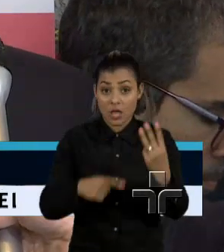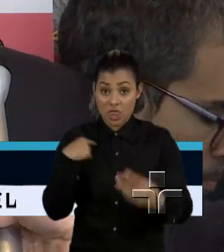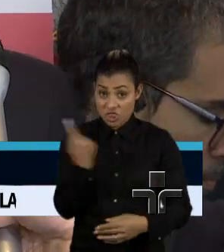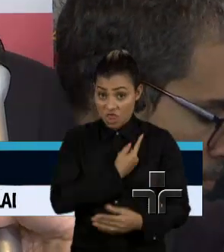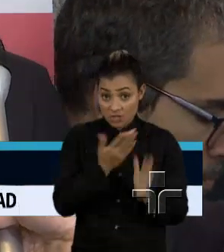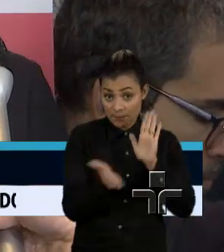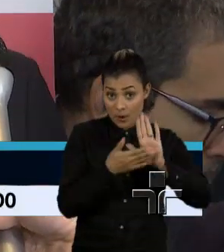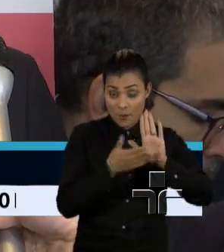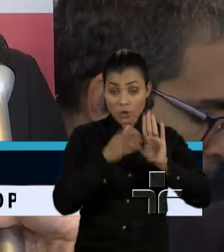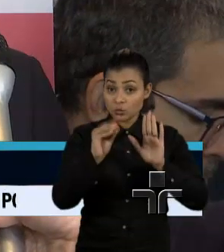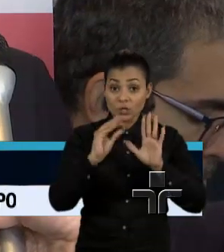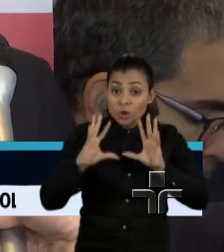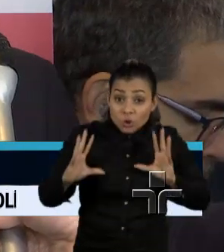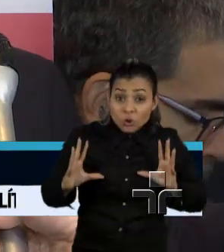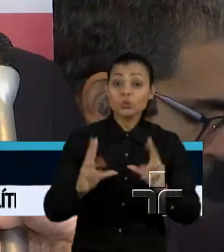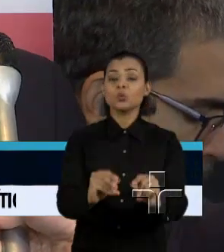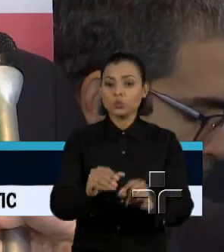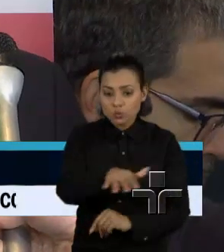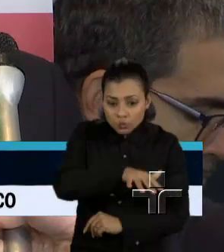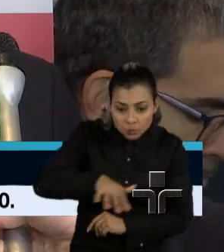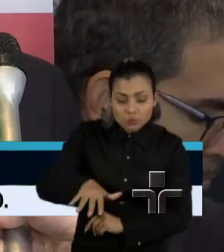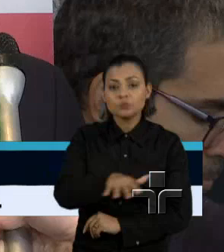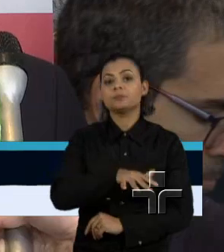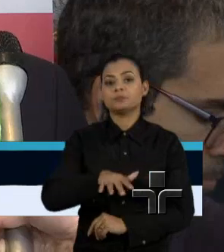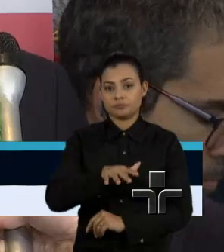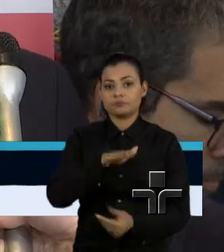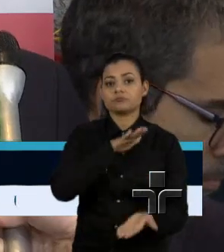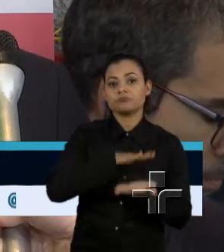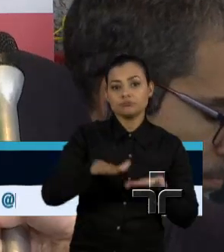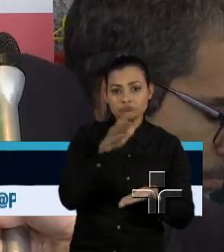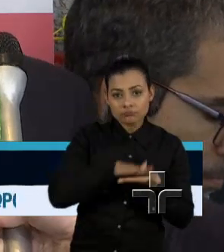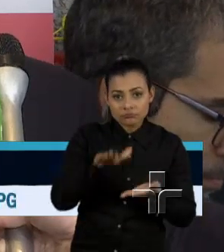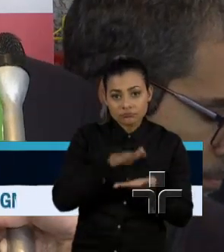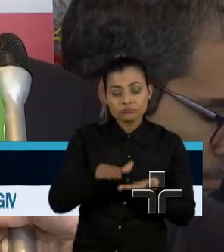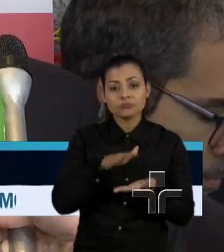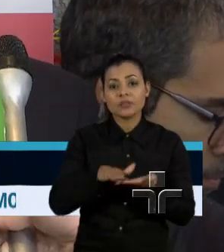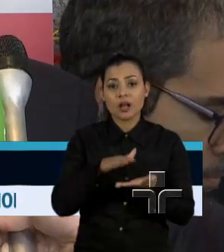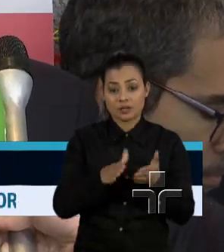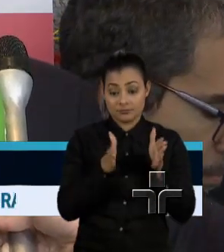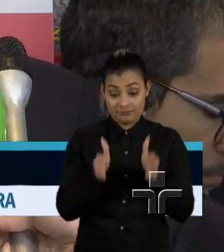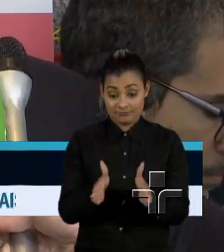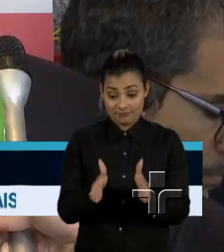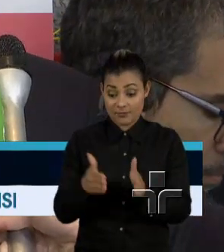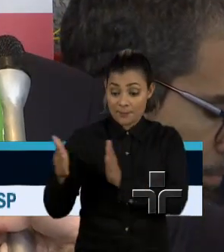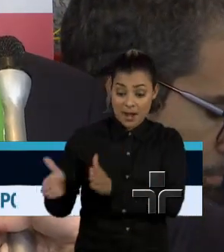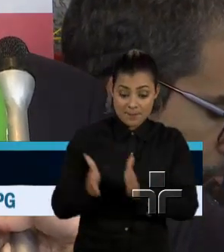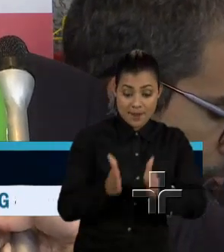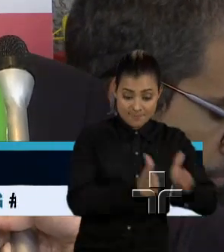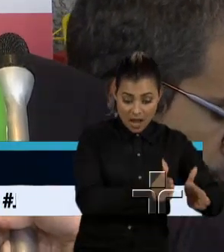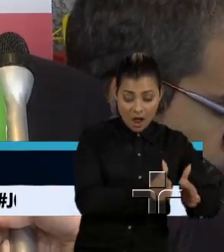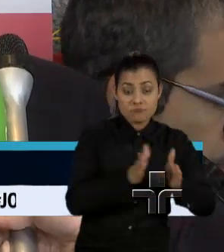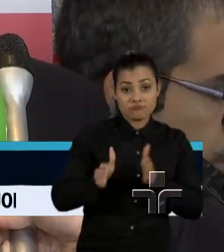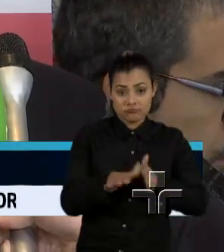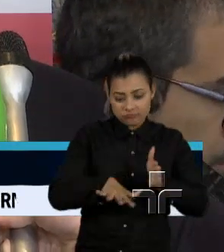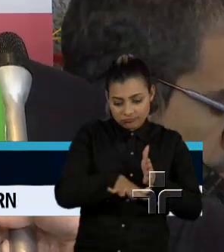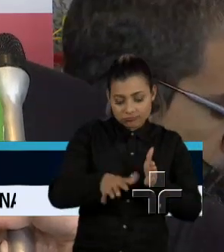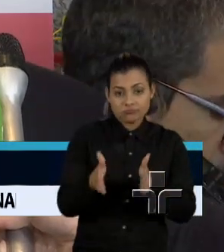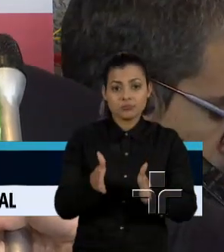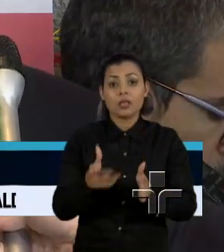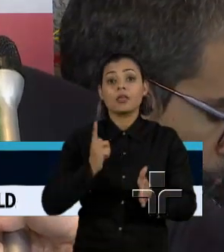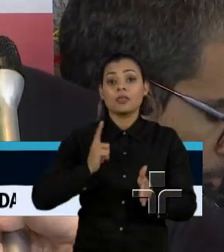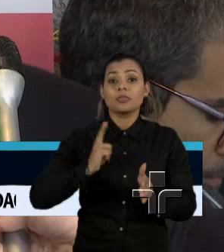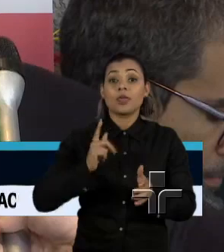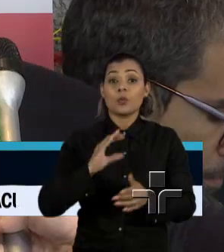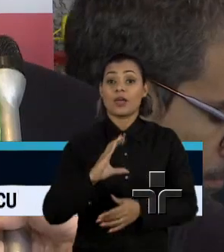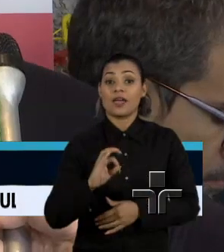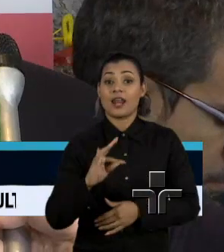tudo aquilo que é gasto no meio da cadeia produtiva vai gerar